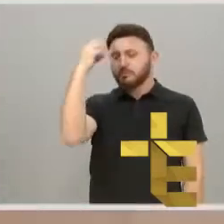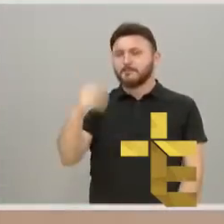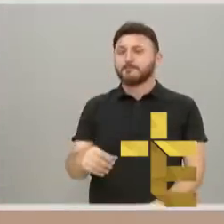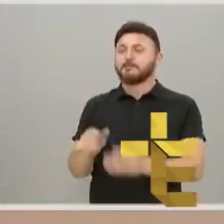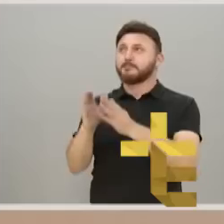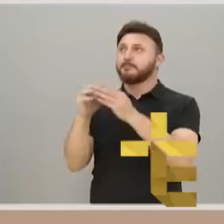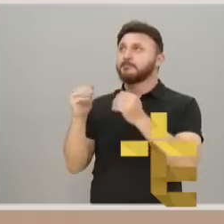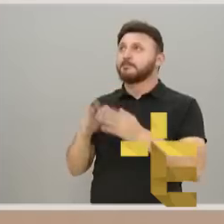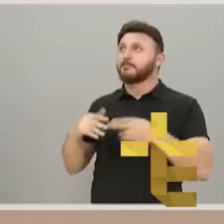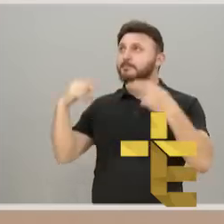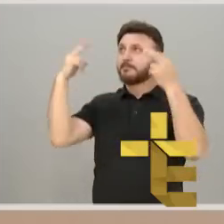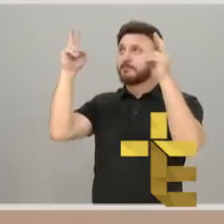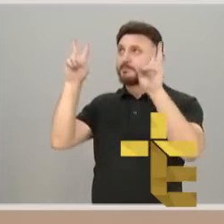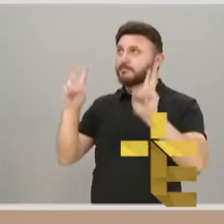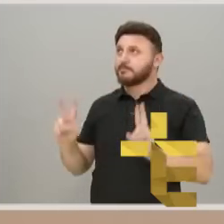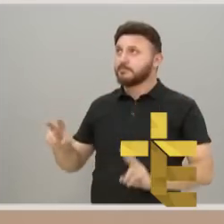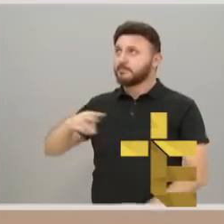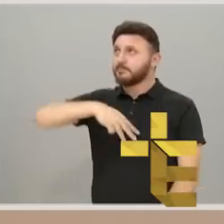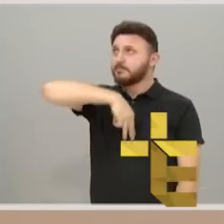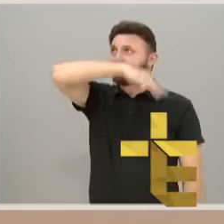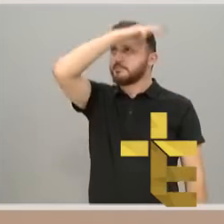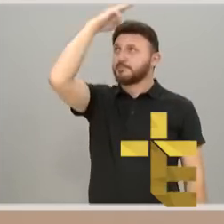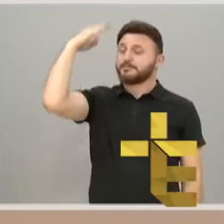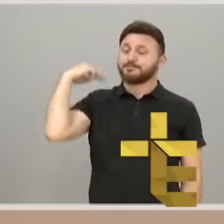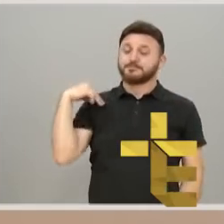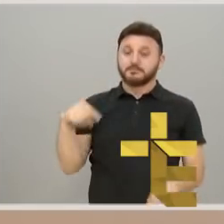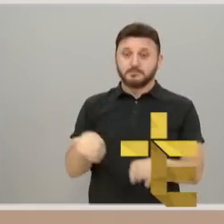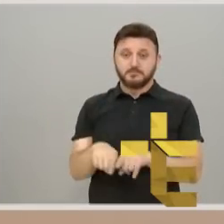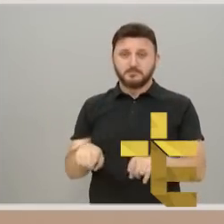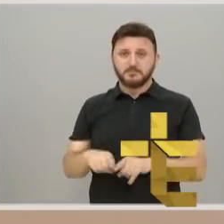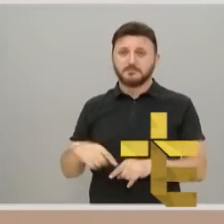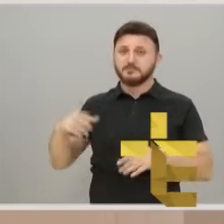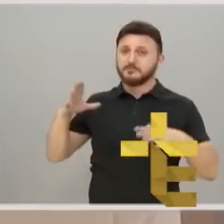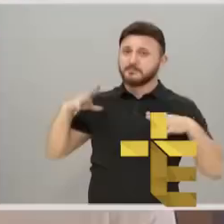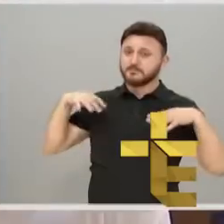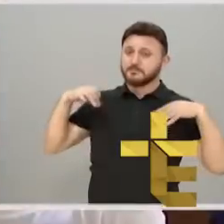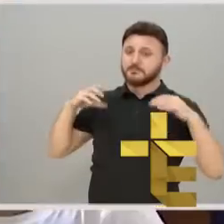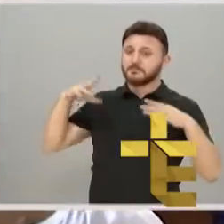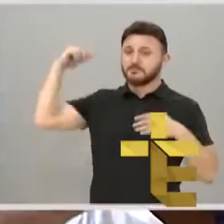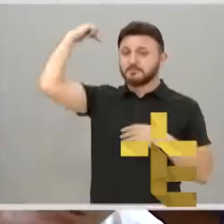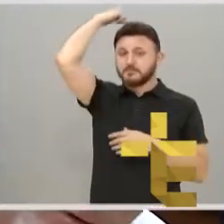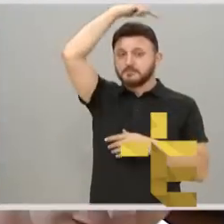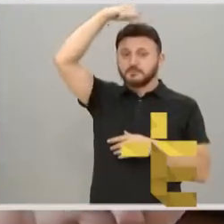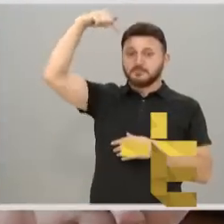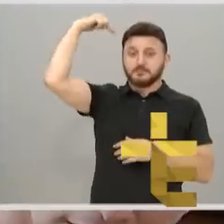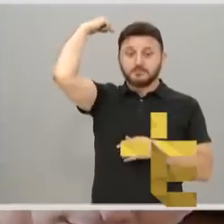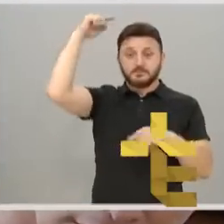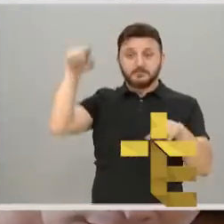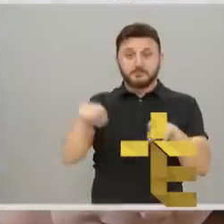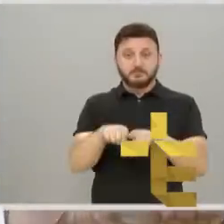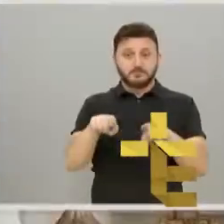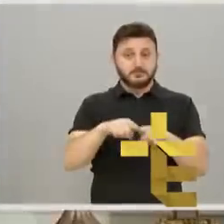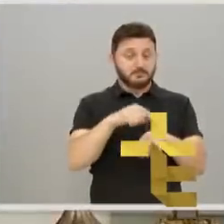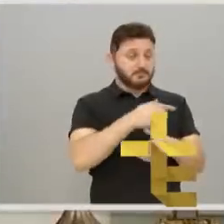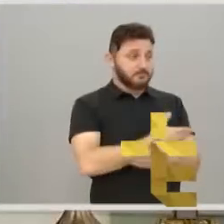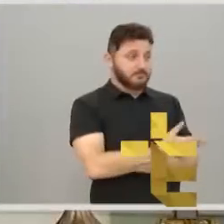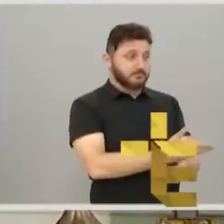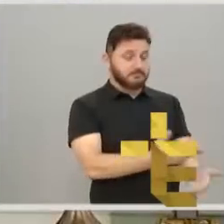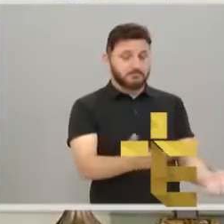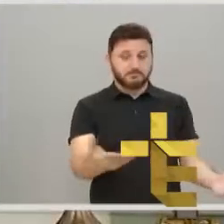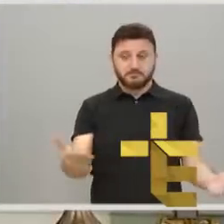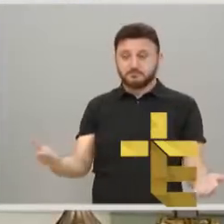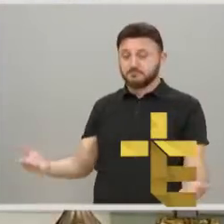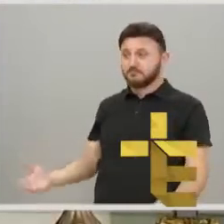culpa, e peço à Virgem Maria, aos anjos e santos, e a vós, irmãos